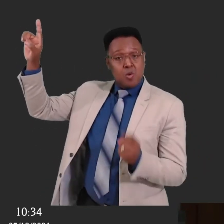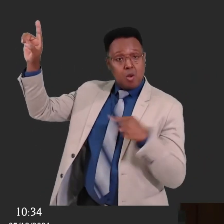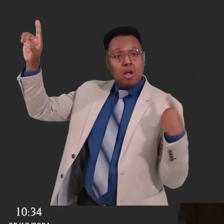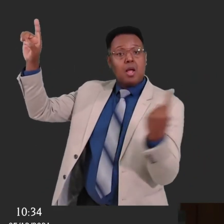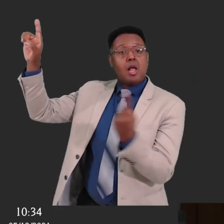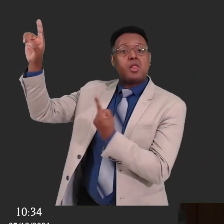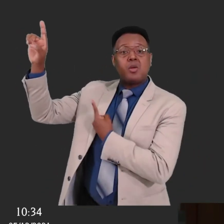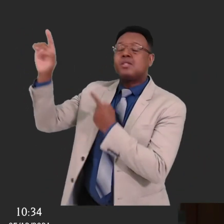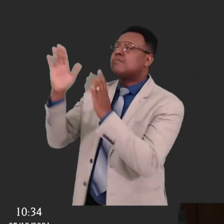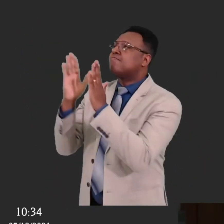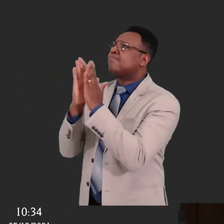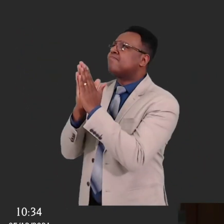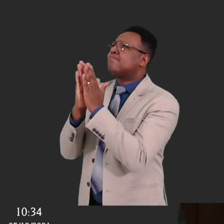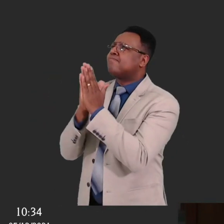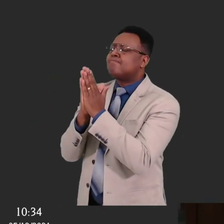que bom seria